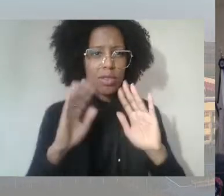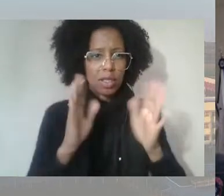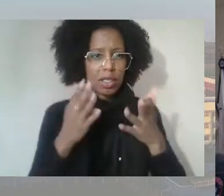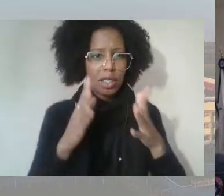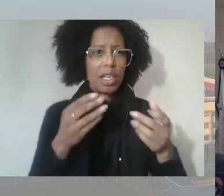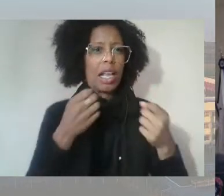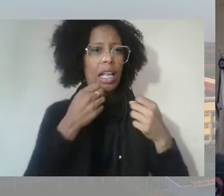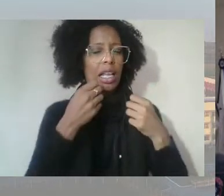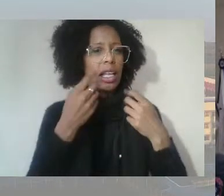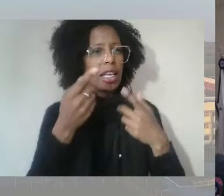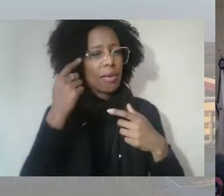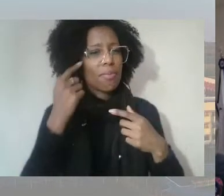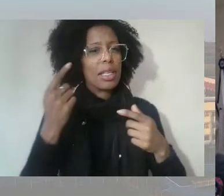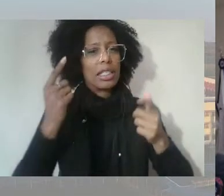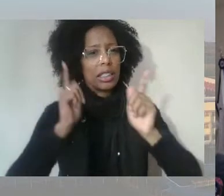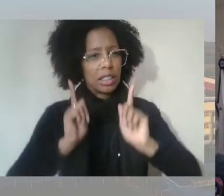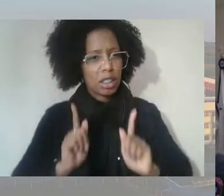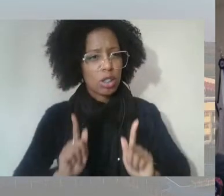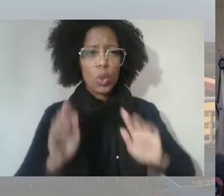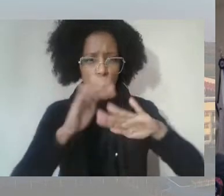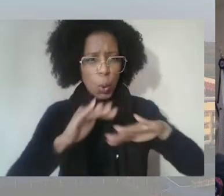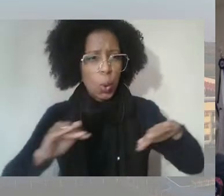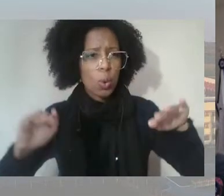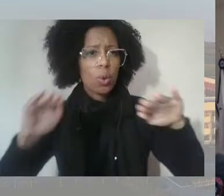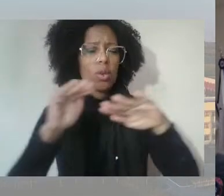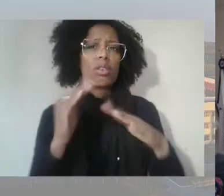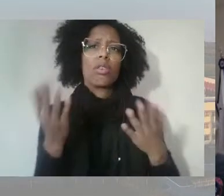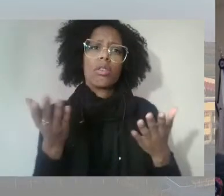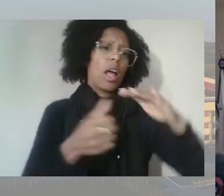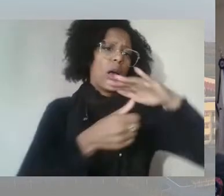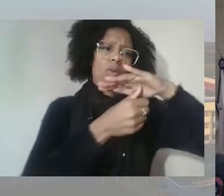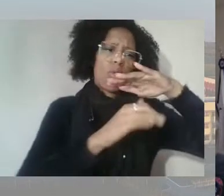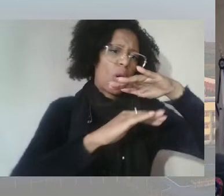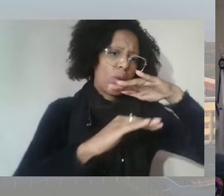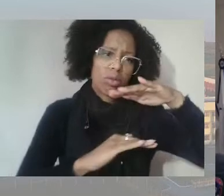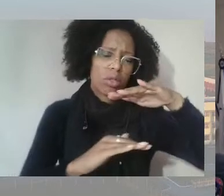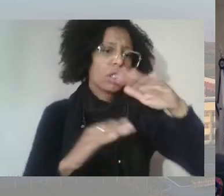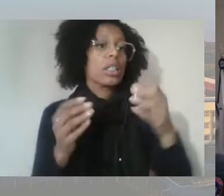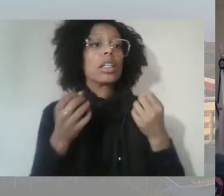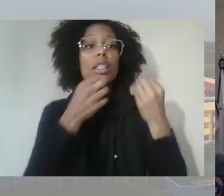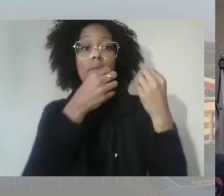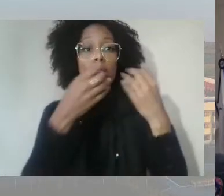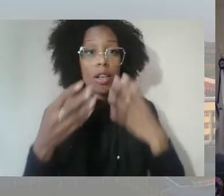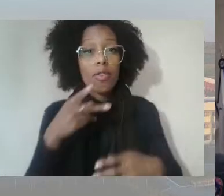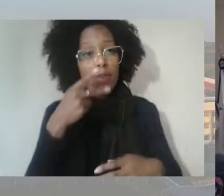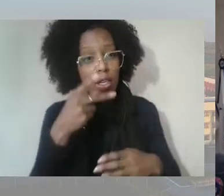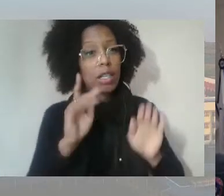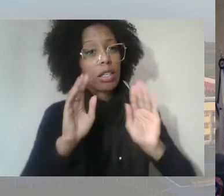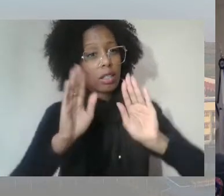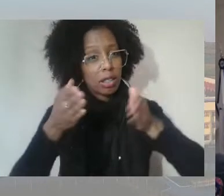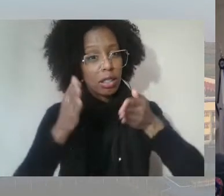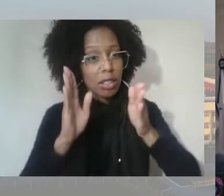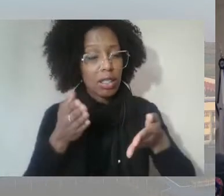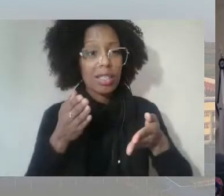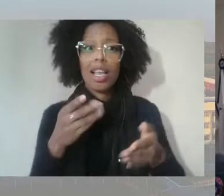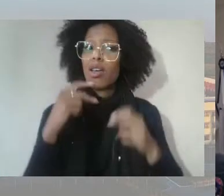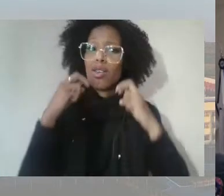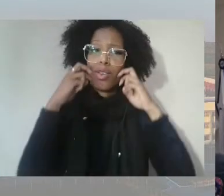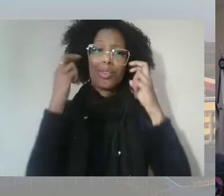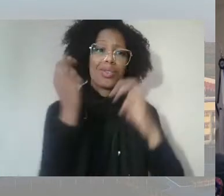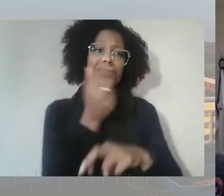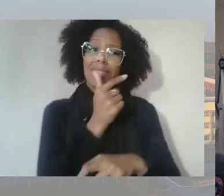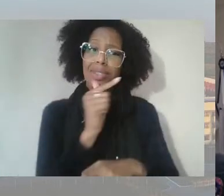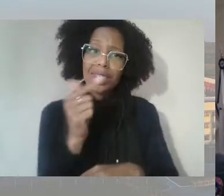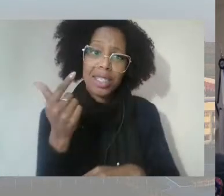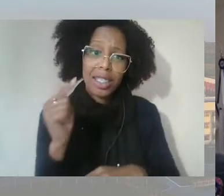à gestão, a toda a gestão, reitoria, pró-reitores, eu sempre falei isso para o senhor e não tenho nenhuma vergonha de falar, tanto